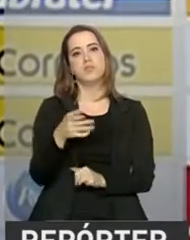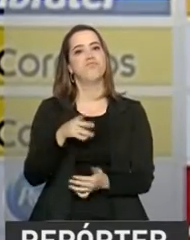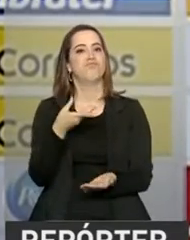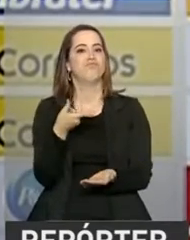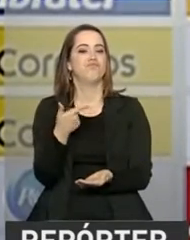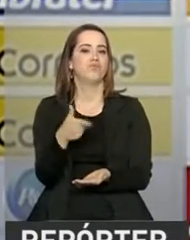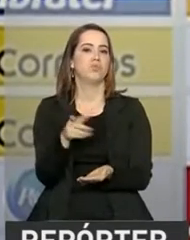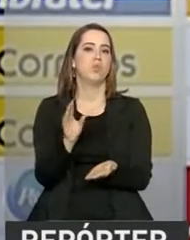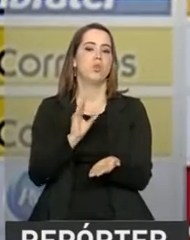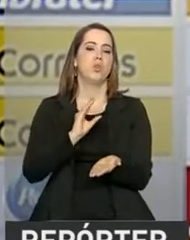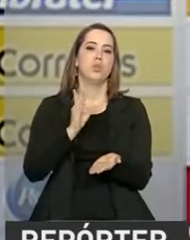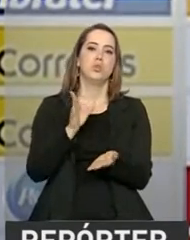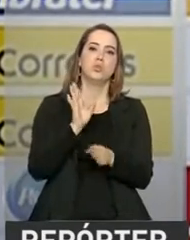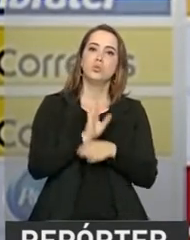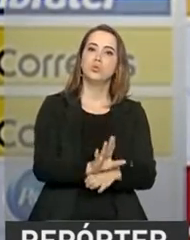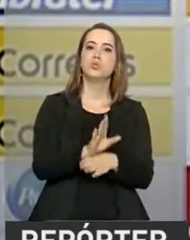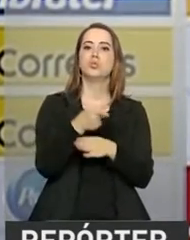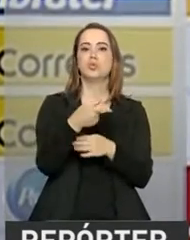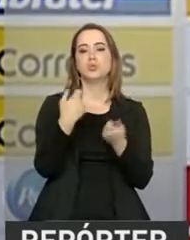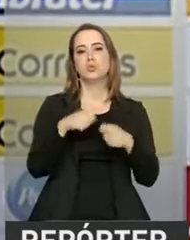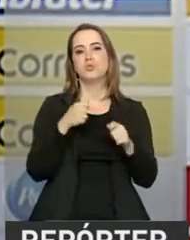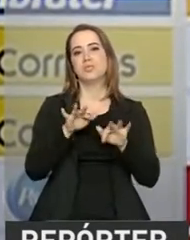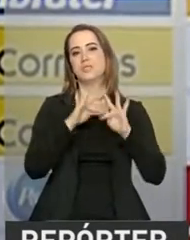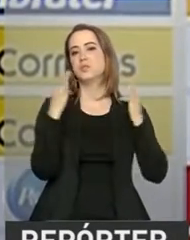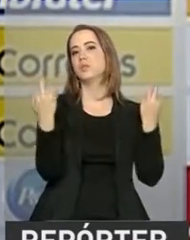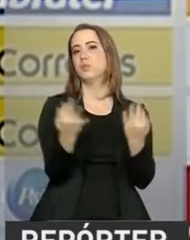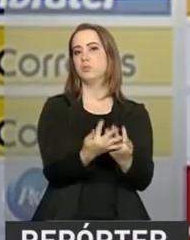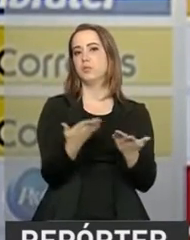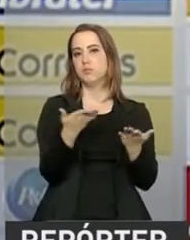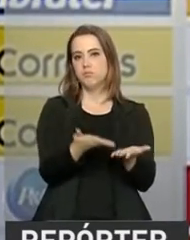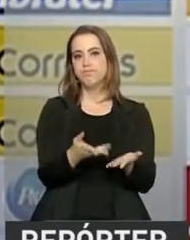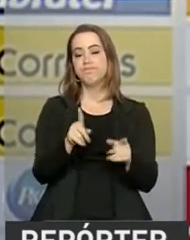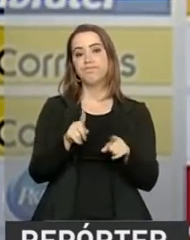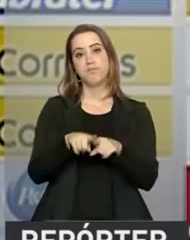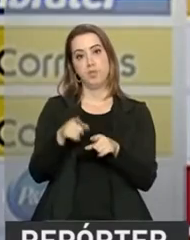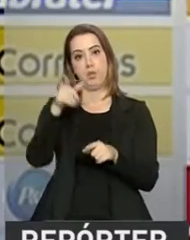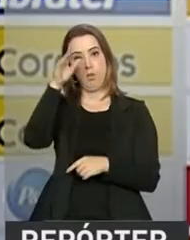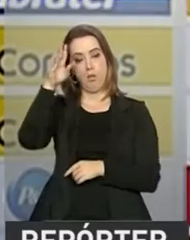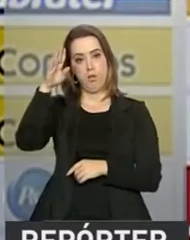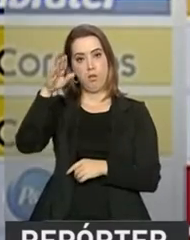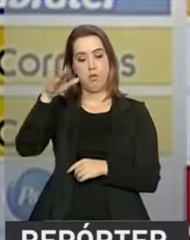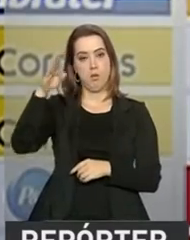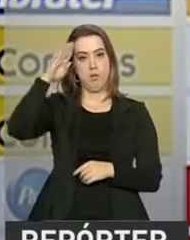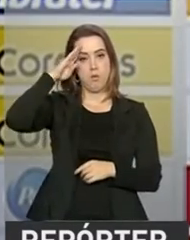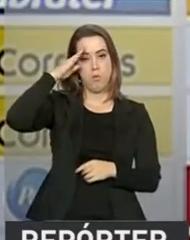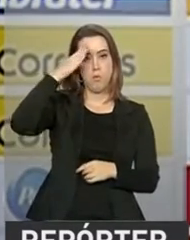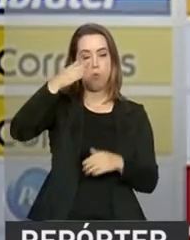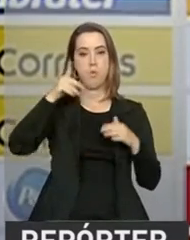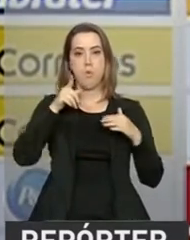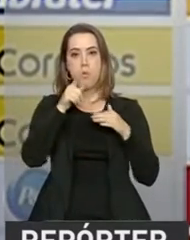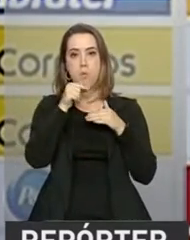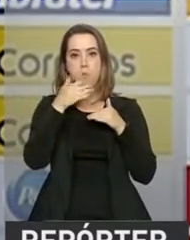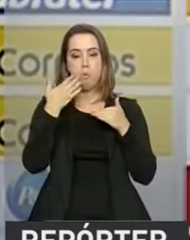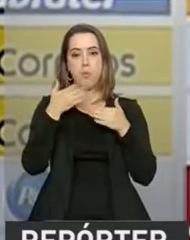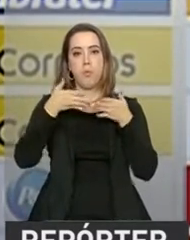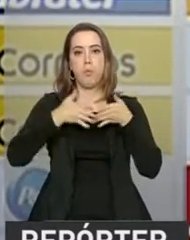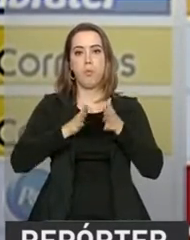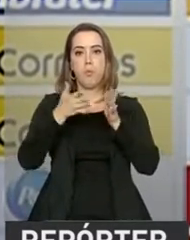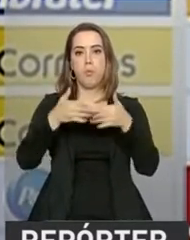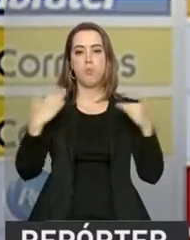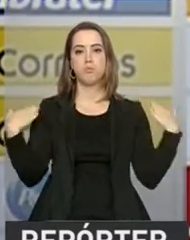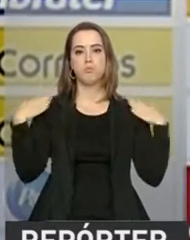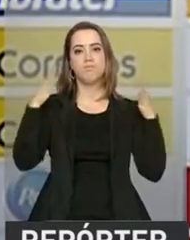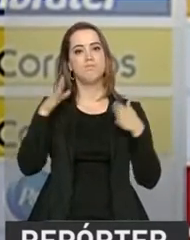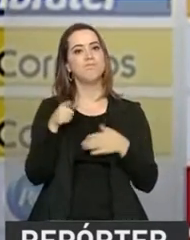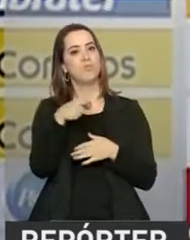apoio nenhum, né? E tinha que ajudar a família de alguma forma. E a Marinha apareceu em minha vida, né? Com esse